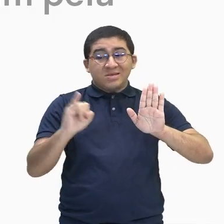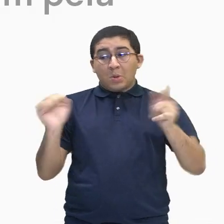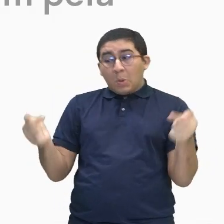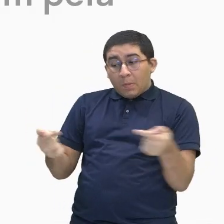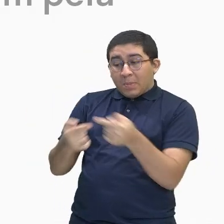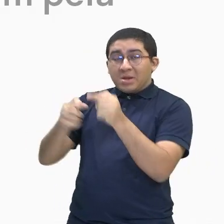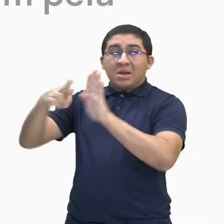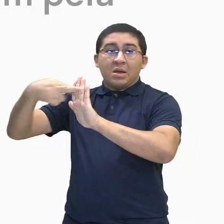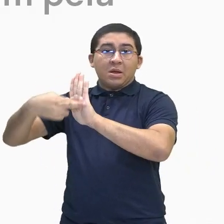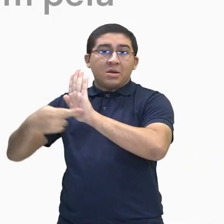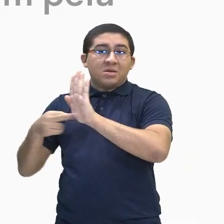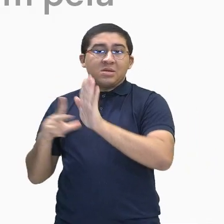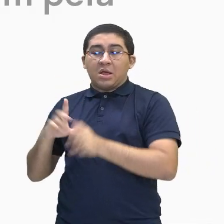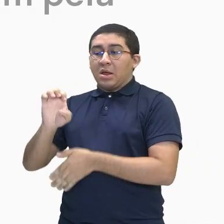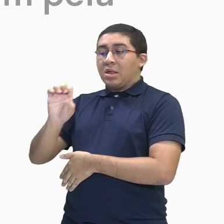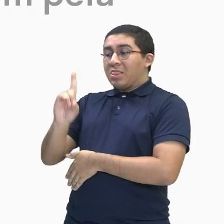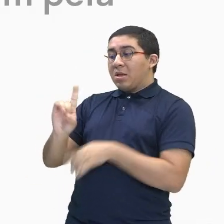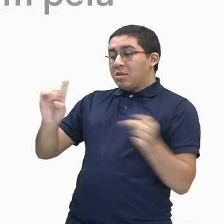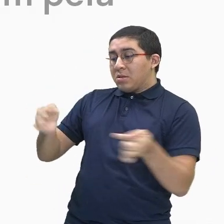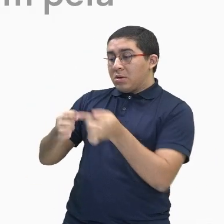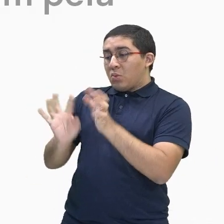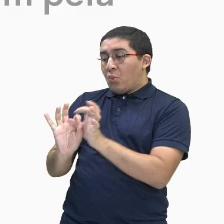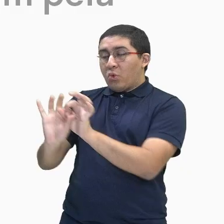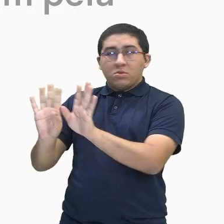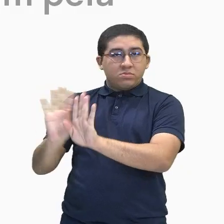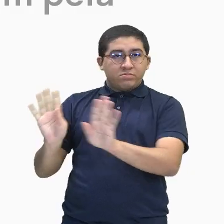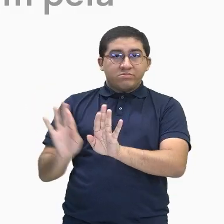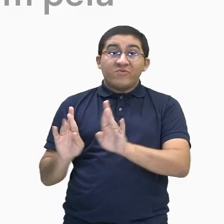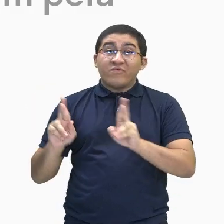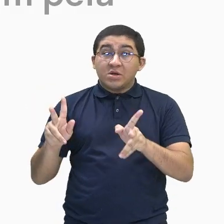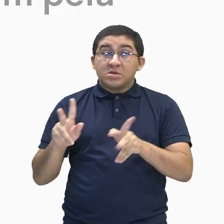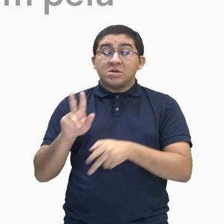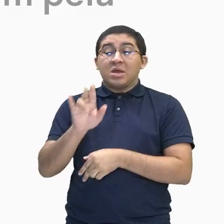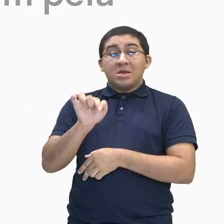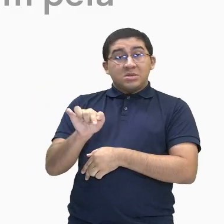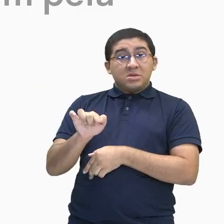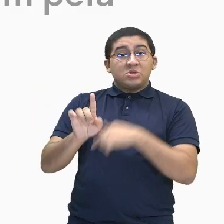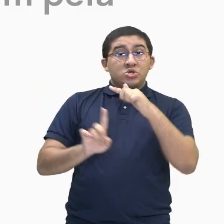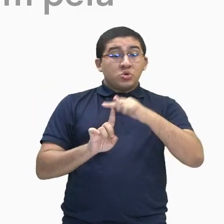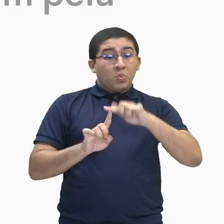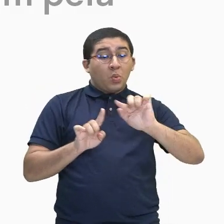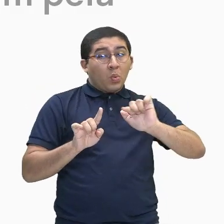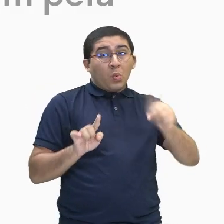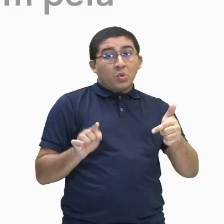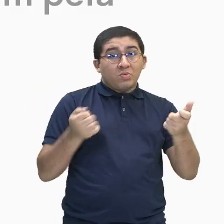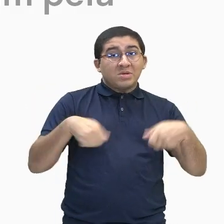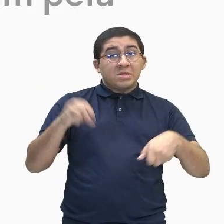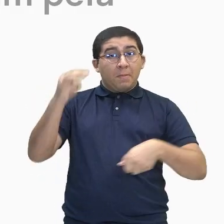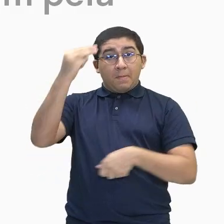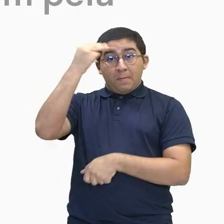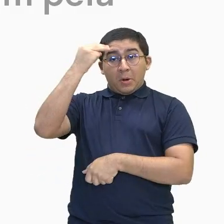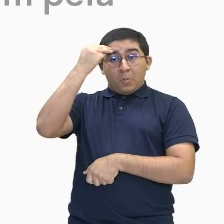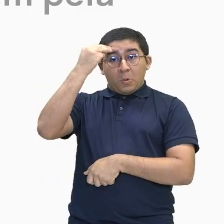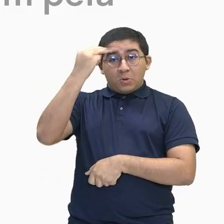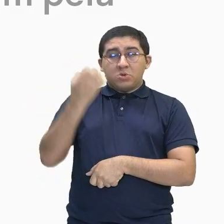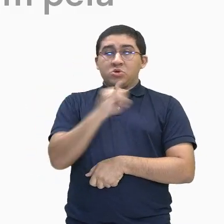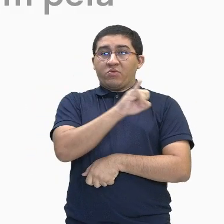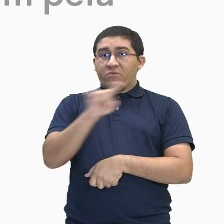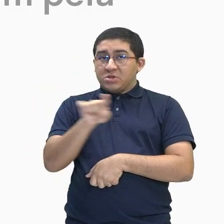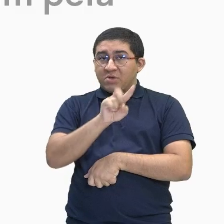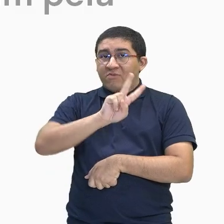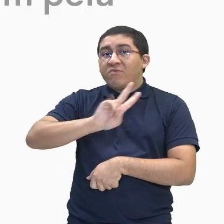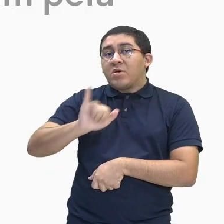o ED, ficaria mais fácil, tá? Então, os verbos irregulares a gente precisa aprender. Então, quando vocês estiverem